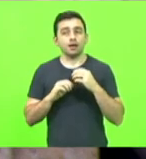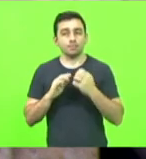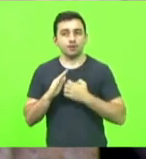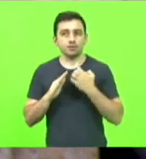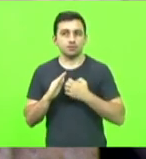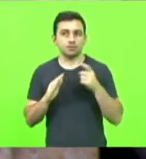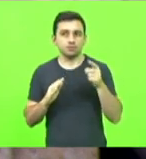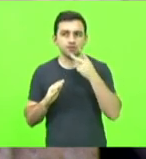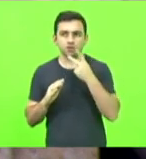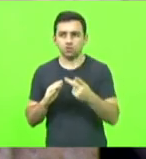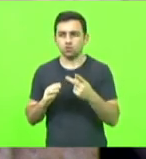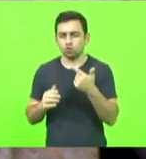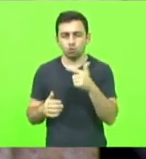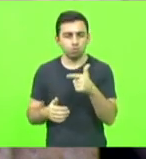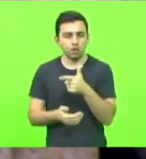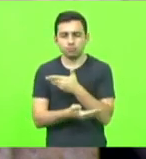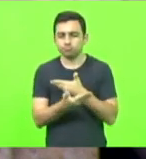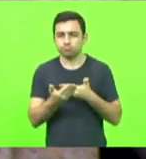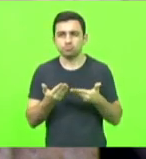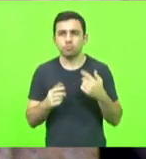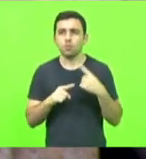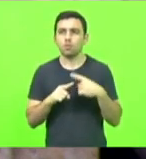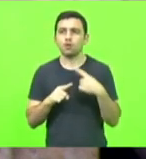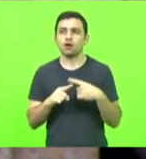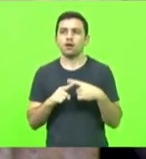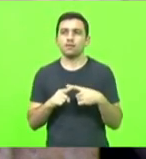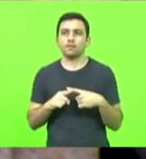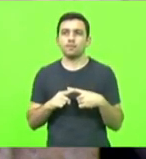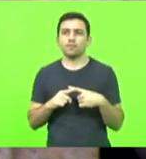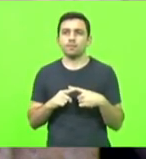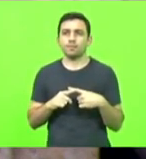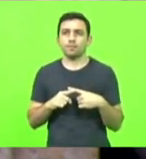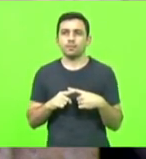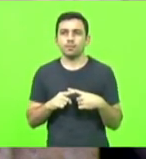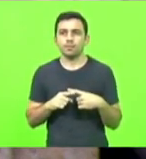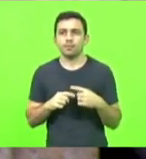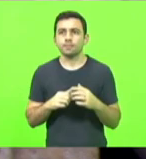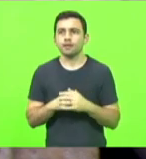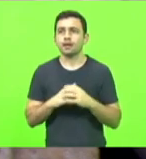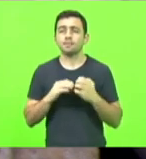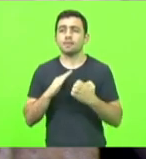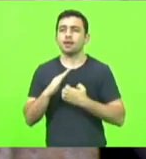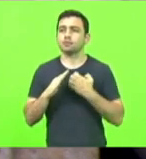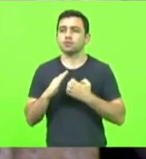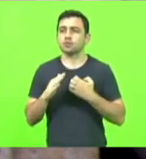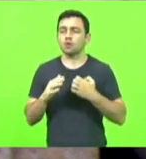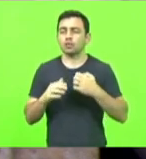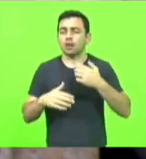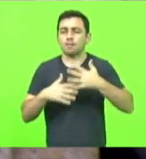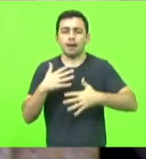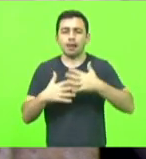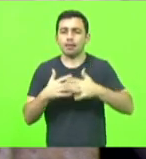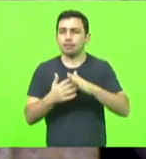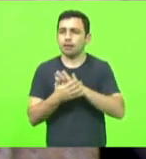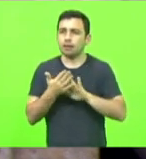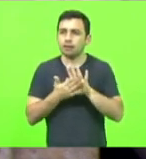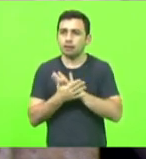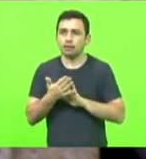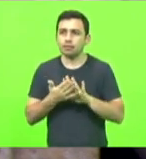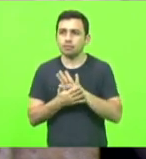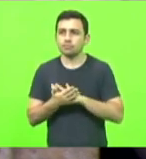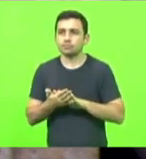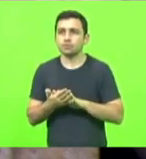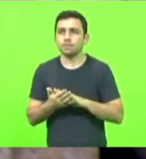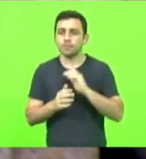não vai ter compensação, porque a empresa, ela não atrapalha os pescadores. Ao contrário do que está sendo alegado, os